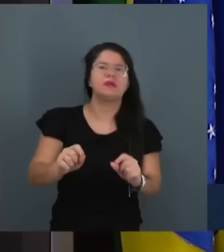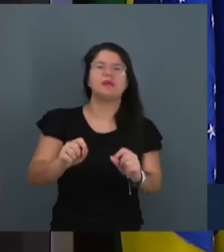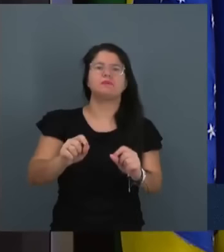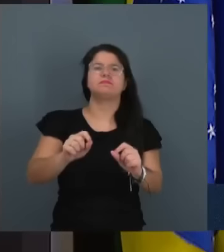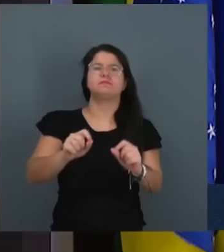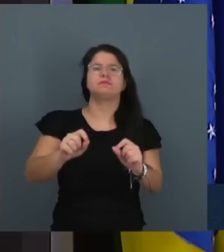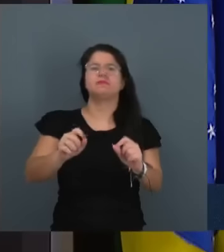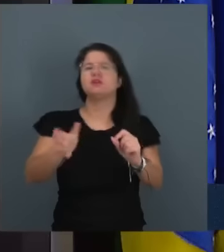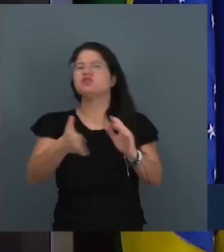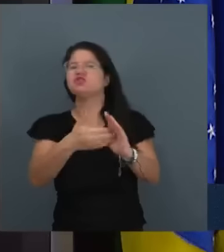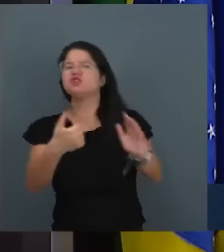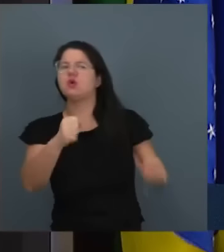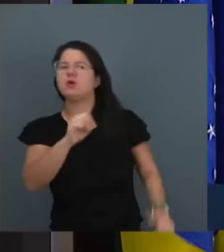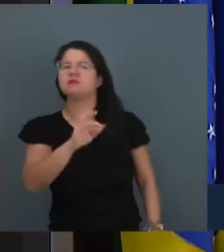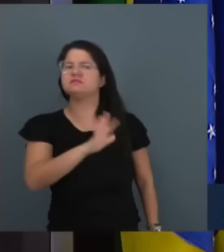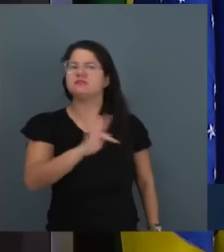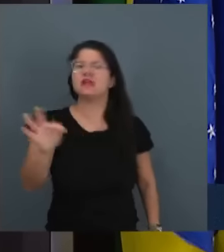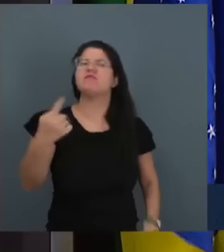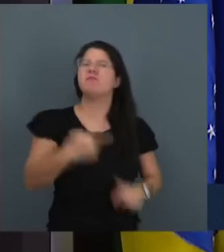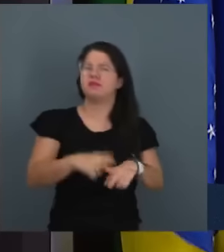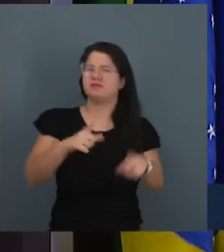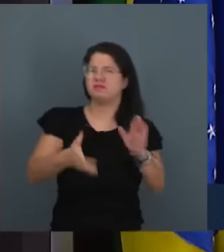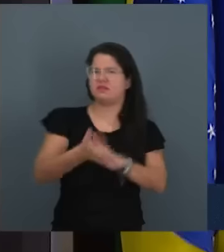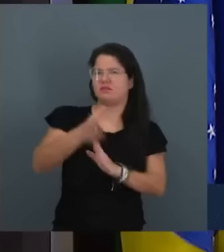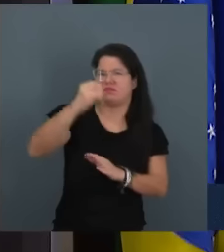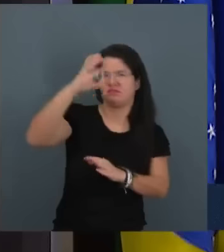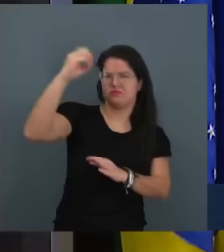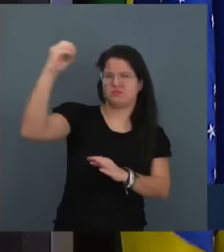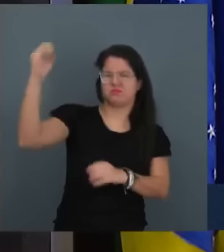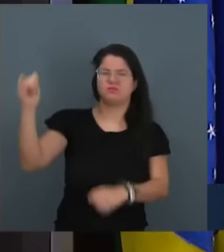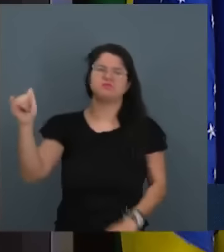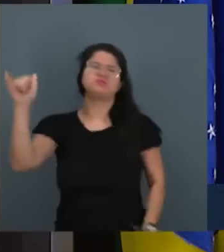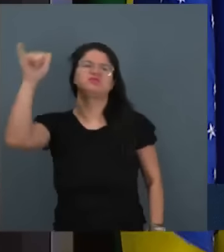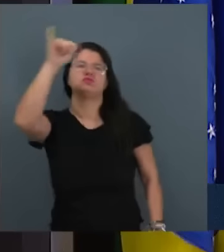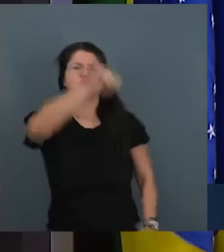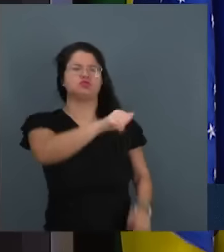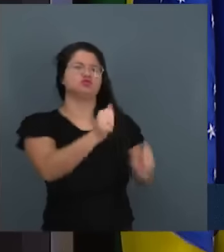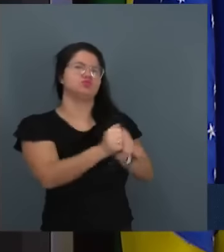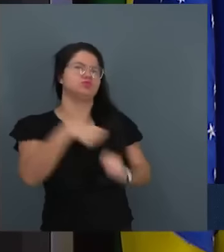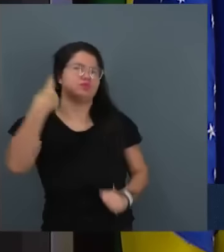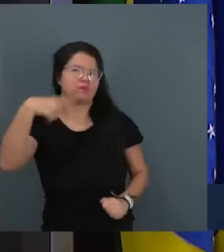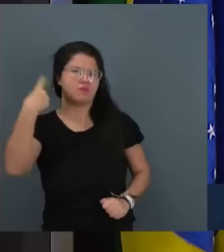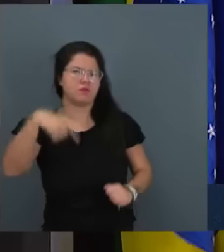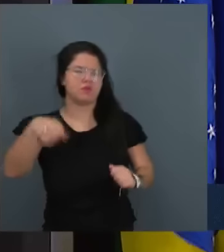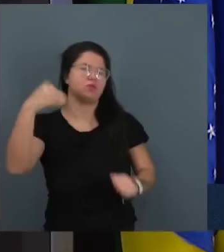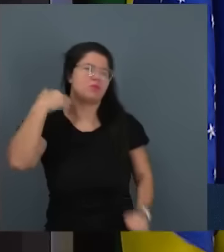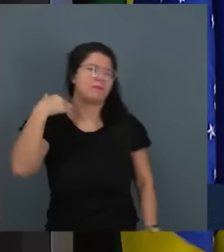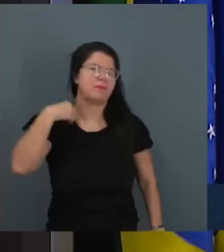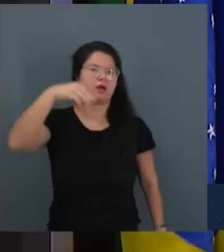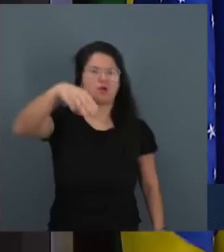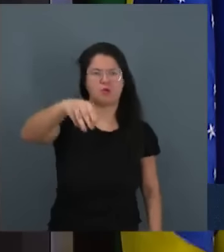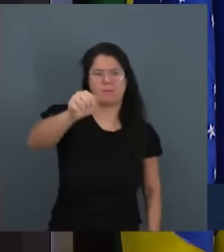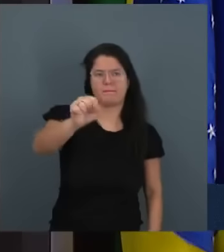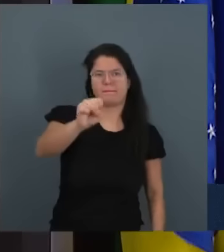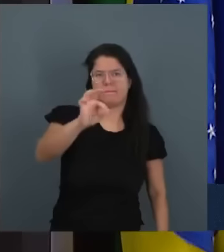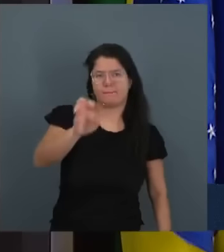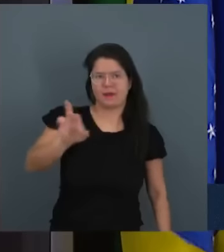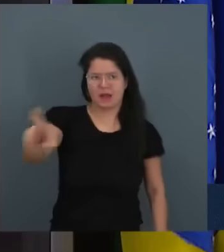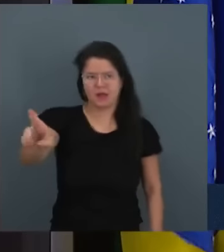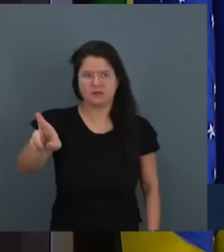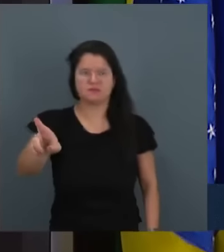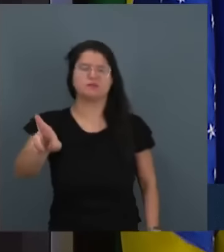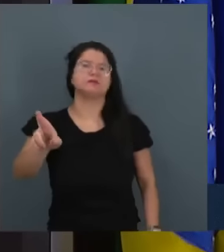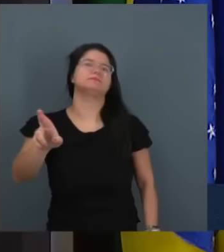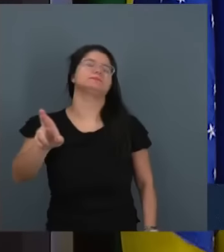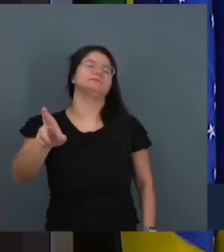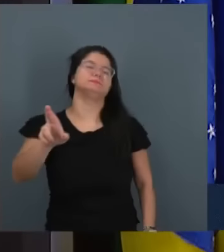STF, logo depois daquela viagem no jato, junto com o advogado do Banco Master. Olha só, aquele dia ele